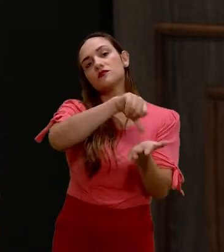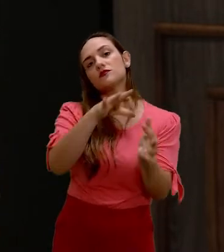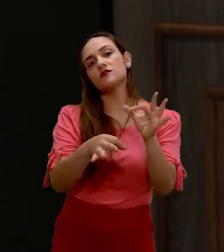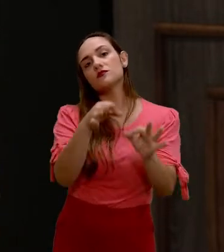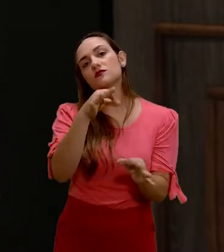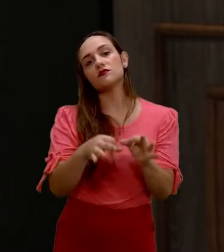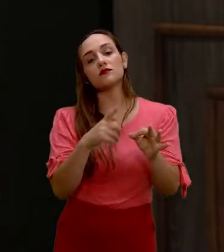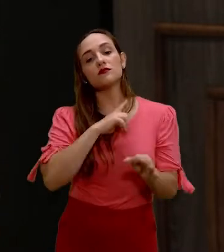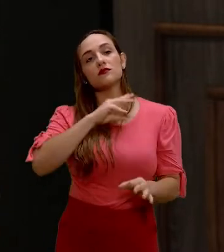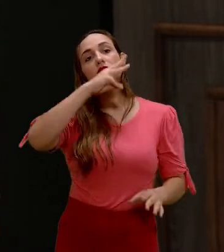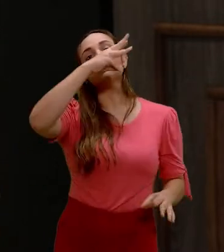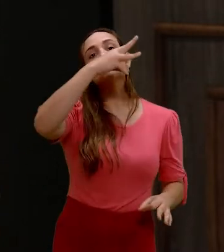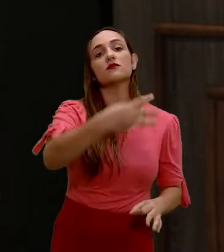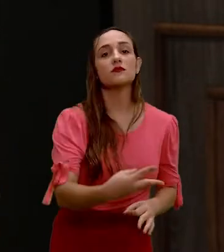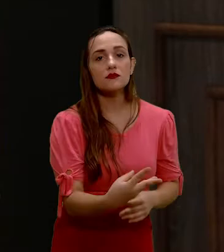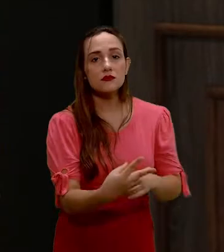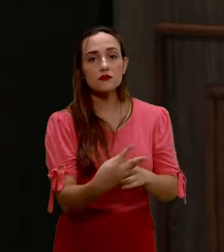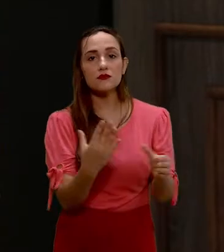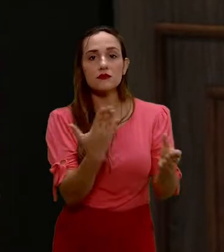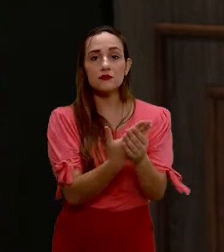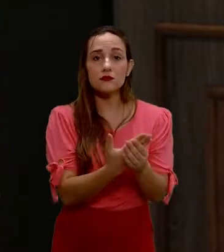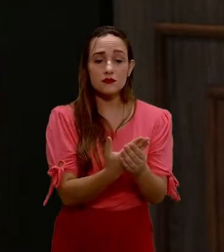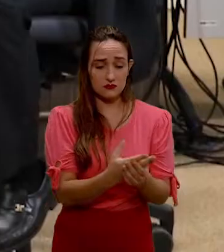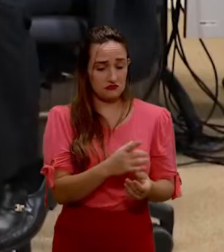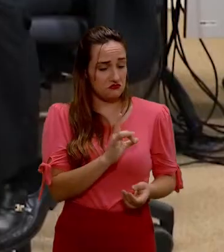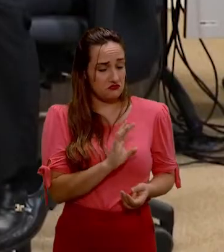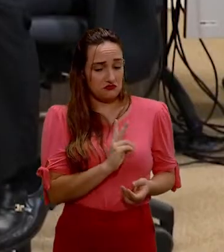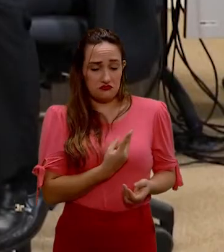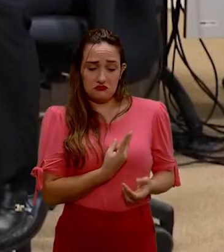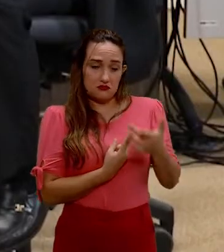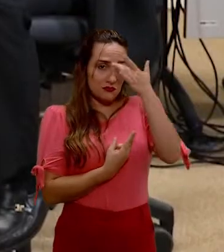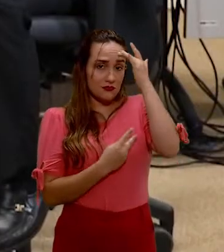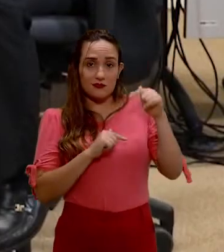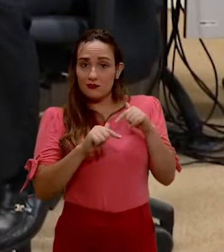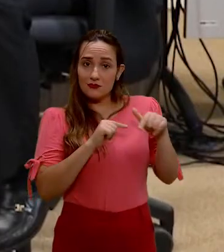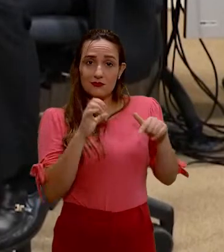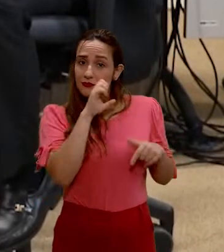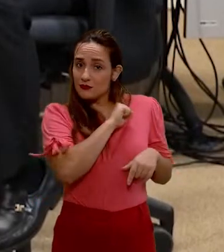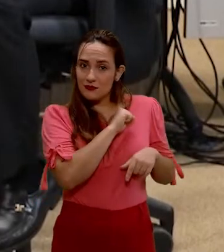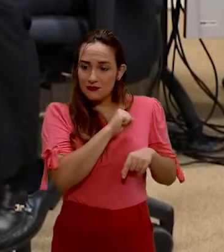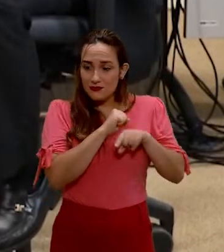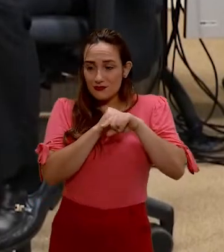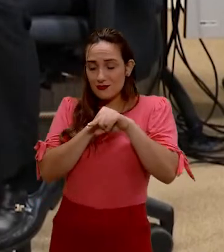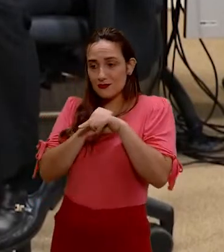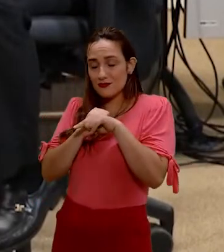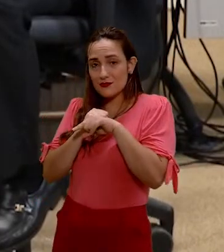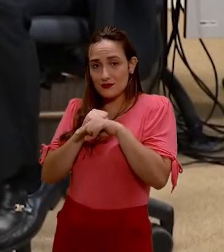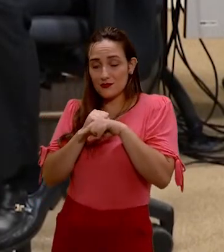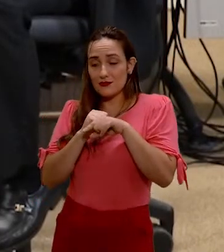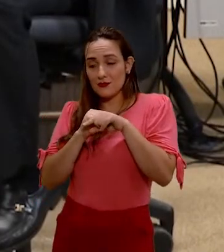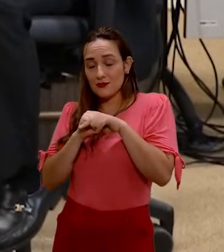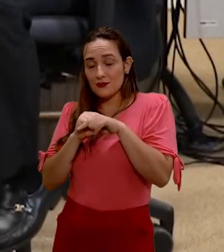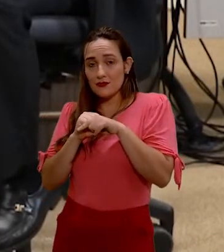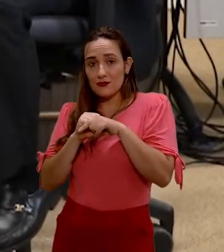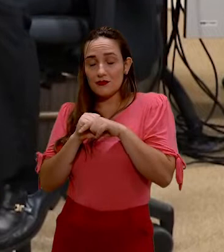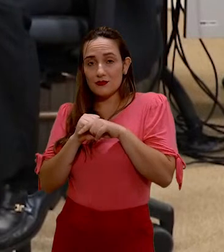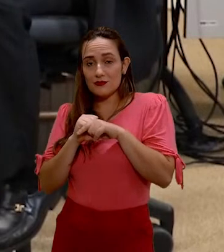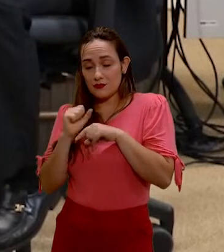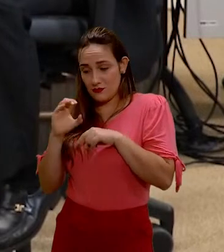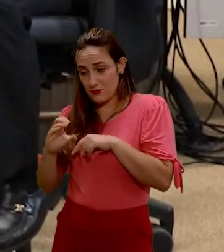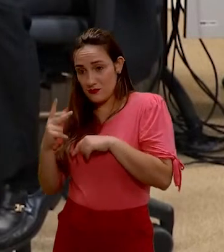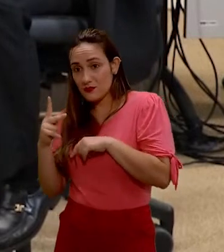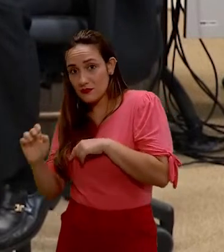Na CPE a gente teria 2 funcionários só. Entende? O cálculo é um pouco mais